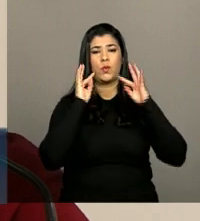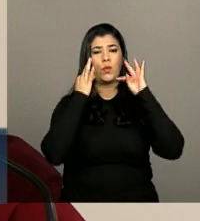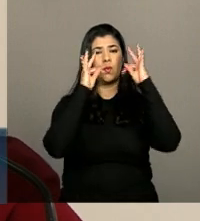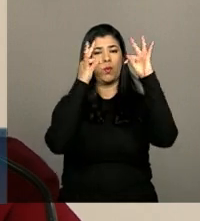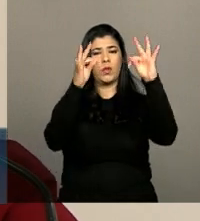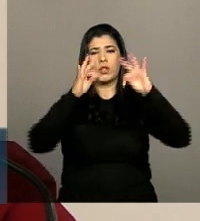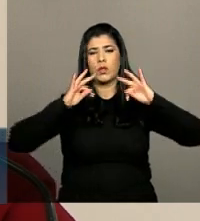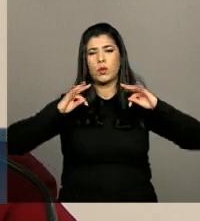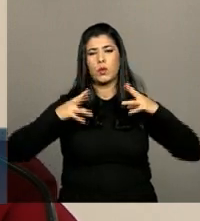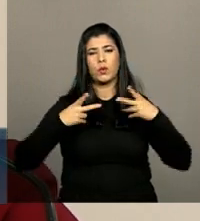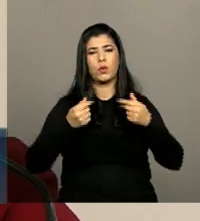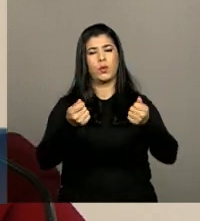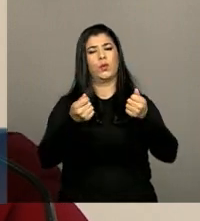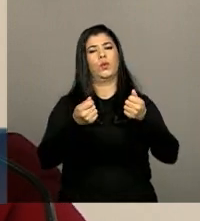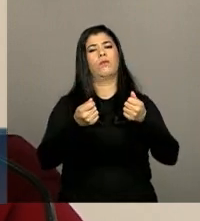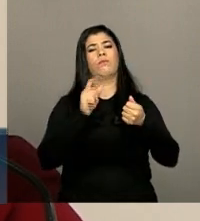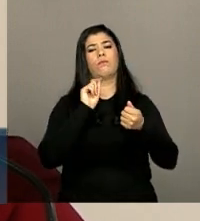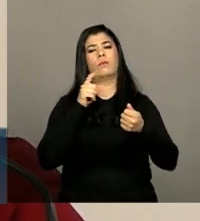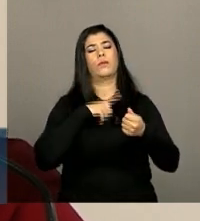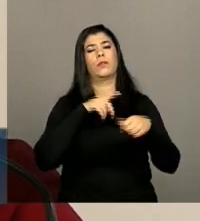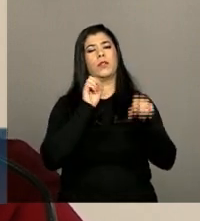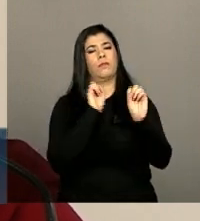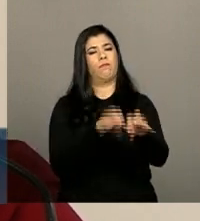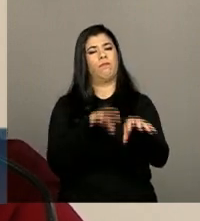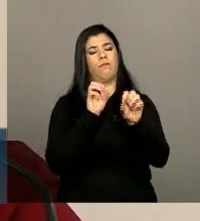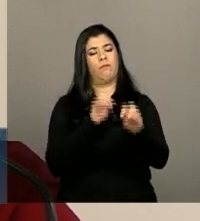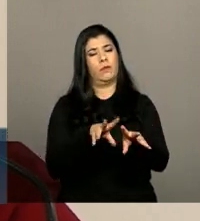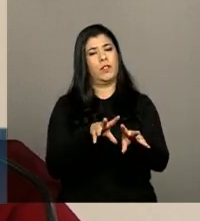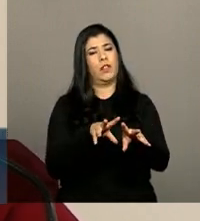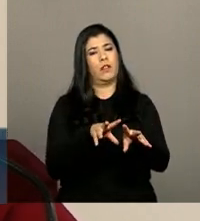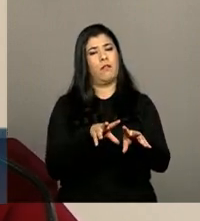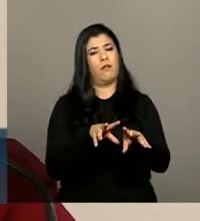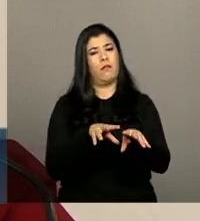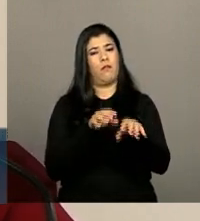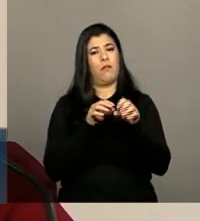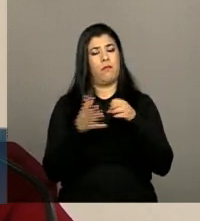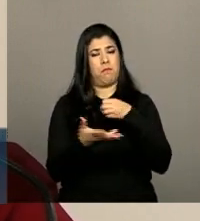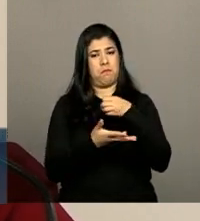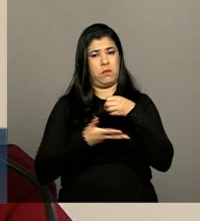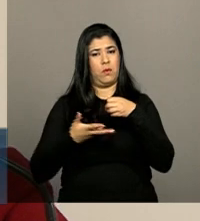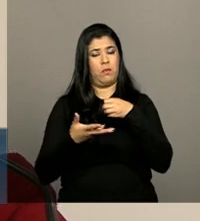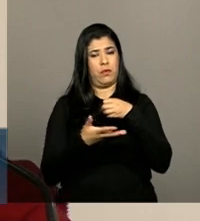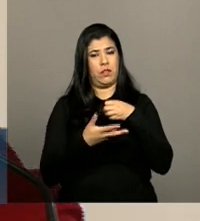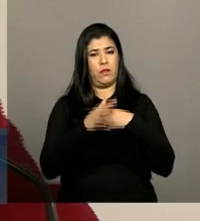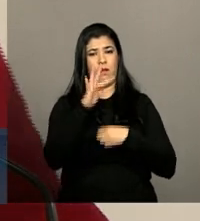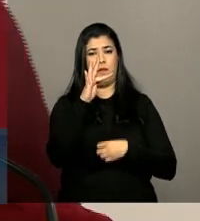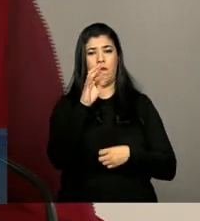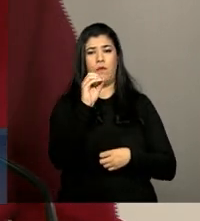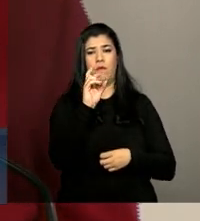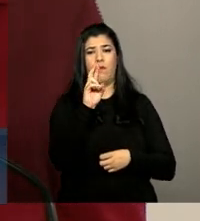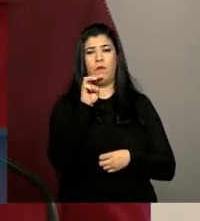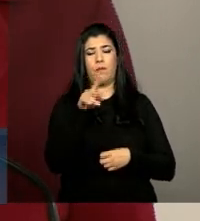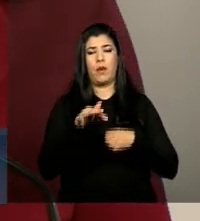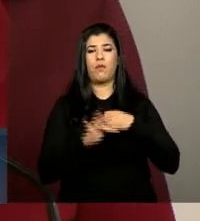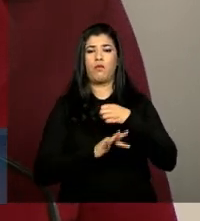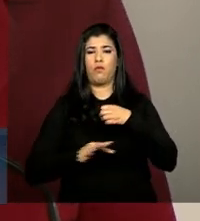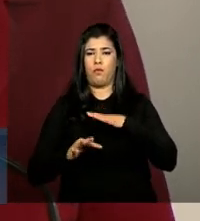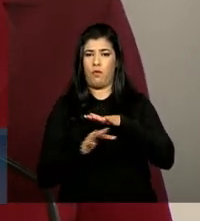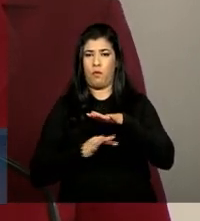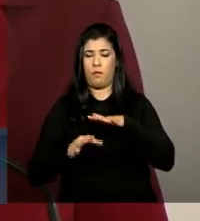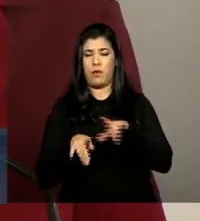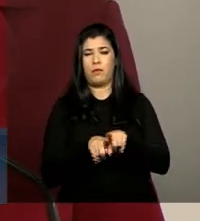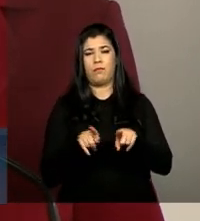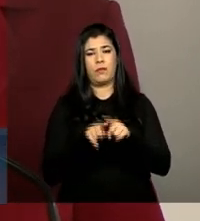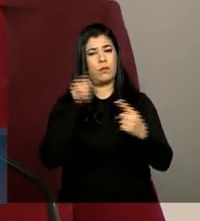atividades E para isso um ensino formal de qualidade um ensino formal que atinja